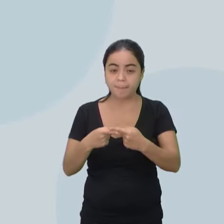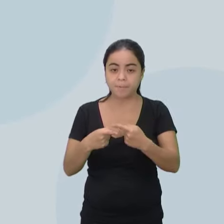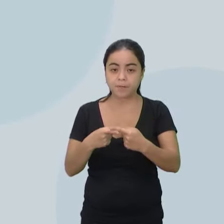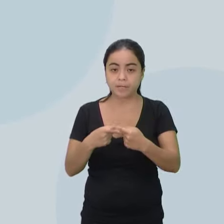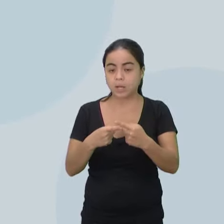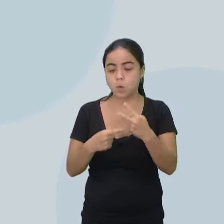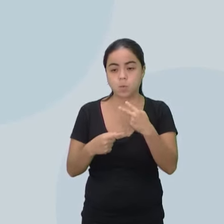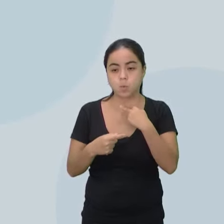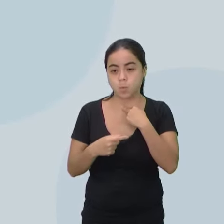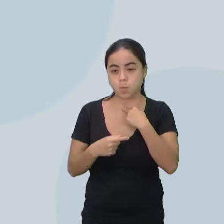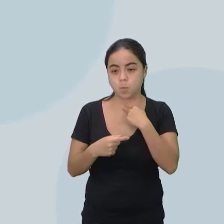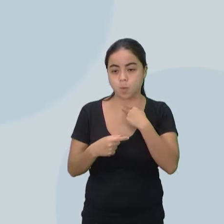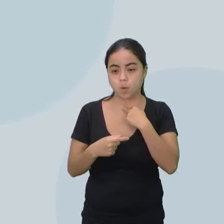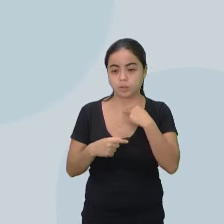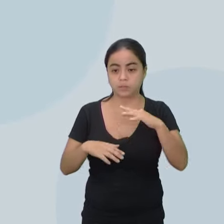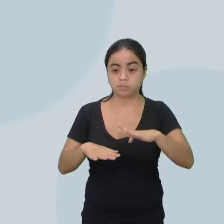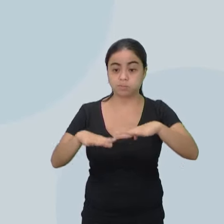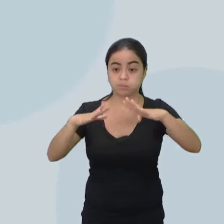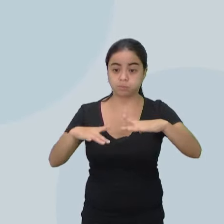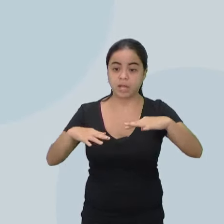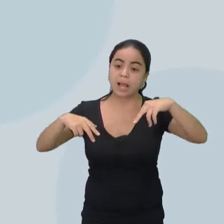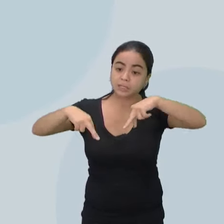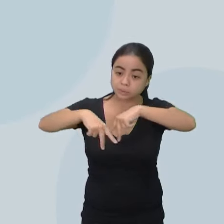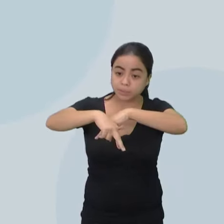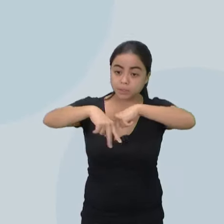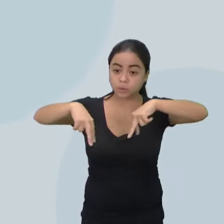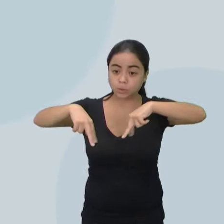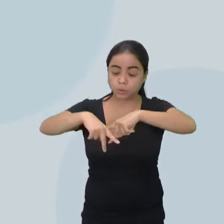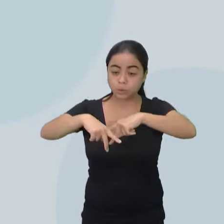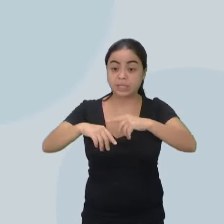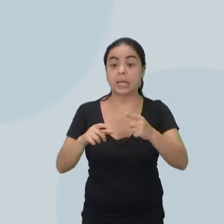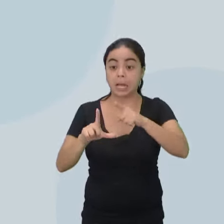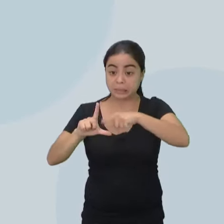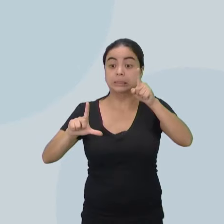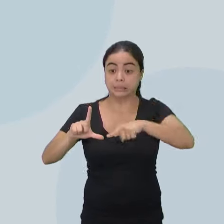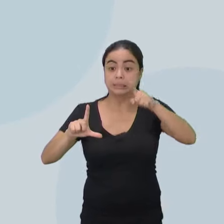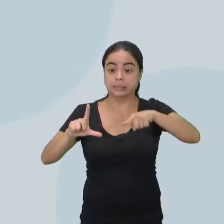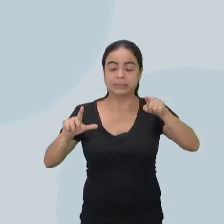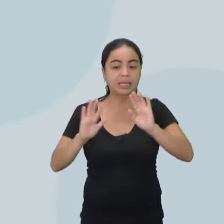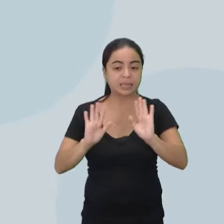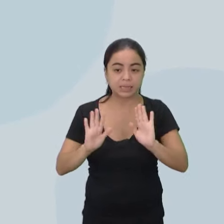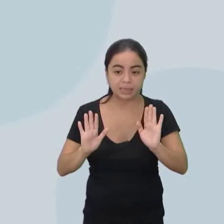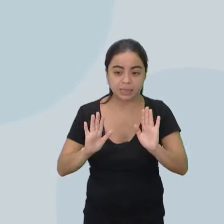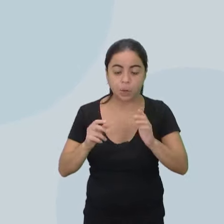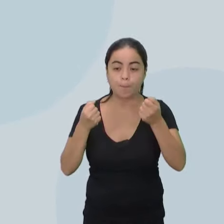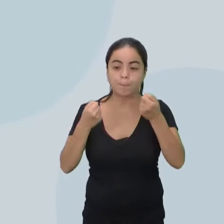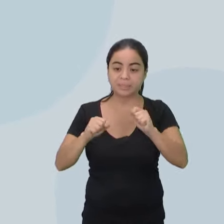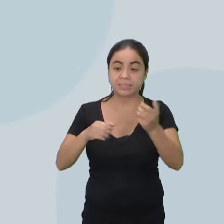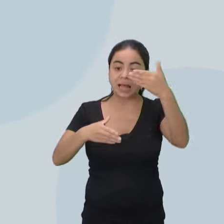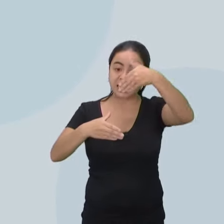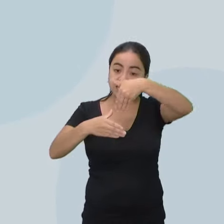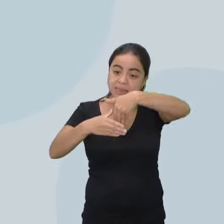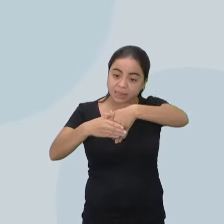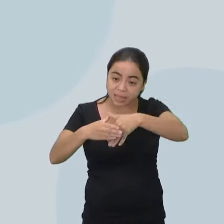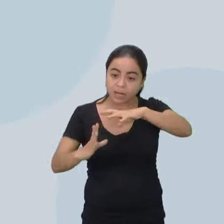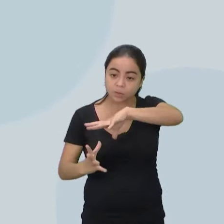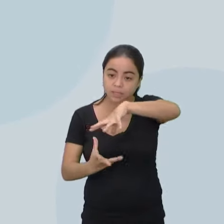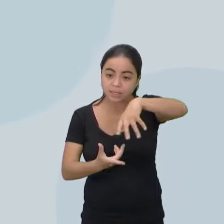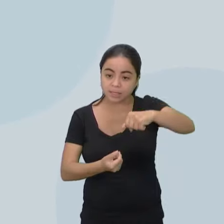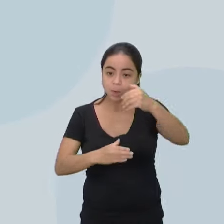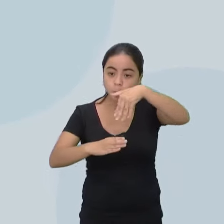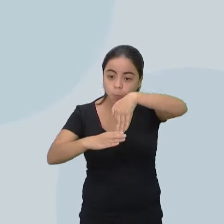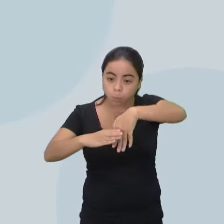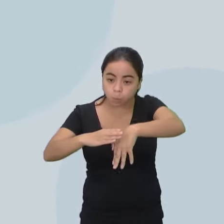tempo dele medindo qualquer coisa, né? O que interessa é fazer as medições específicas do interior do solo. Então, num lugar onde